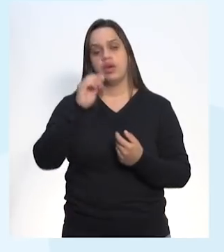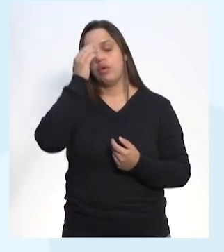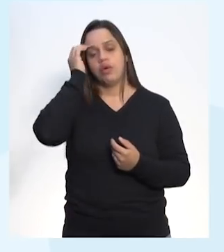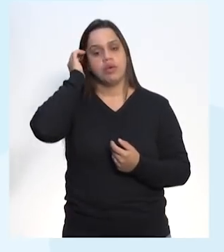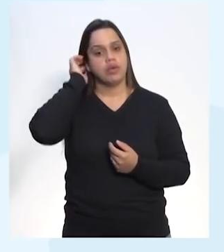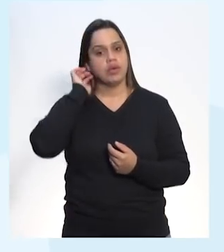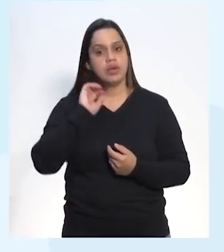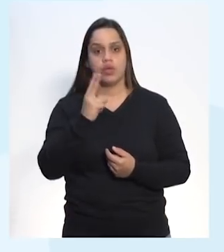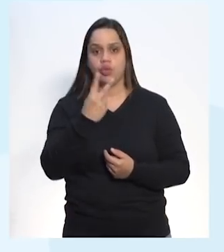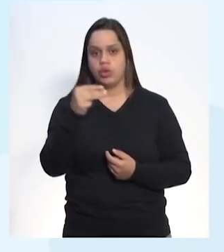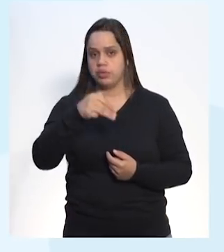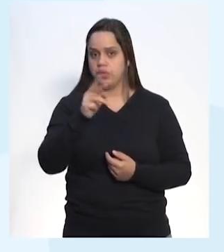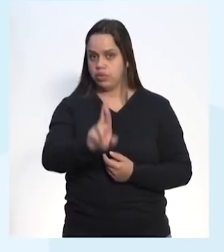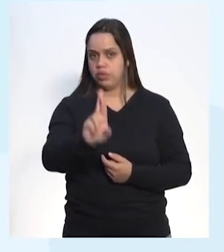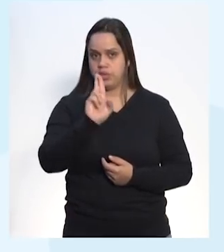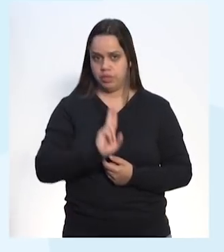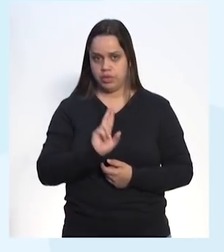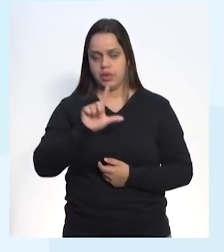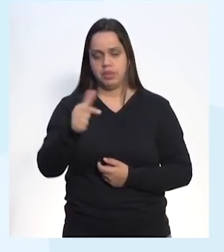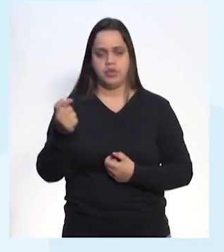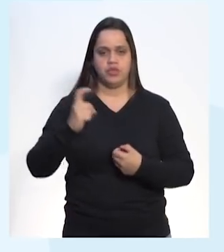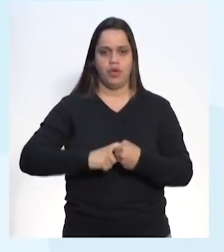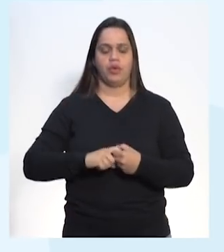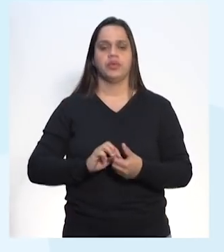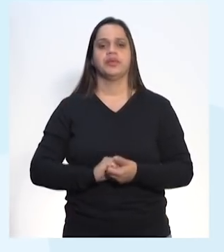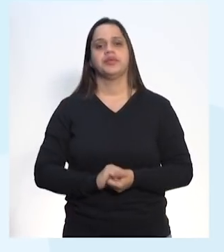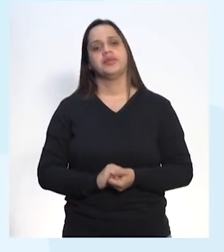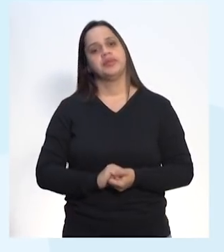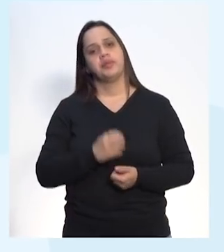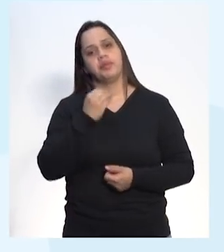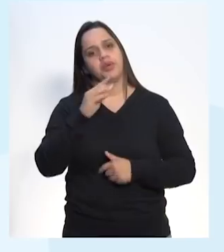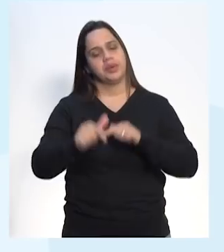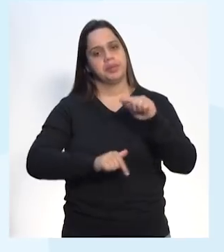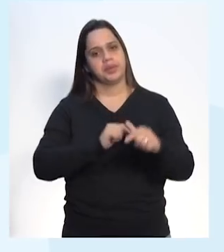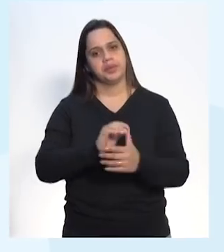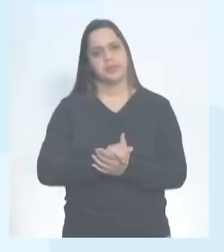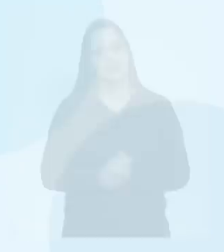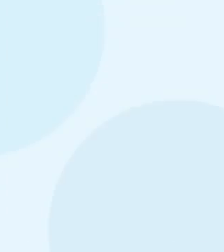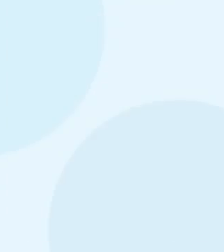Então, 2 minutinhos para vocês e a gente já retorna com a resposta. Bom trabalho.